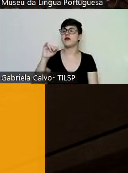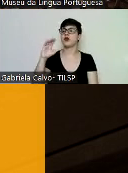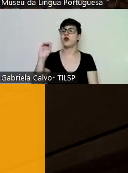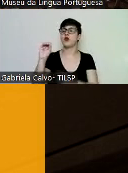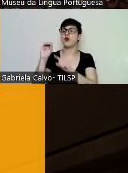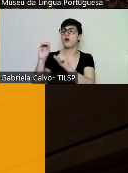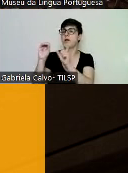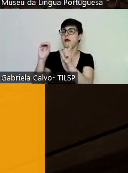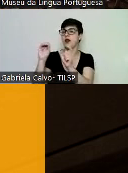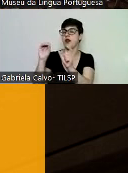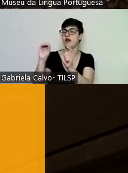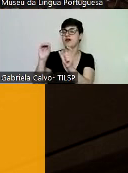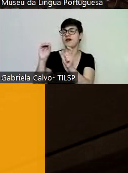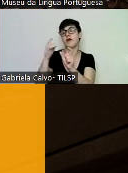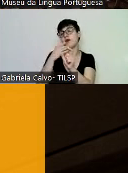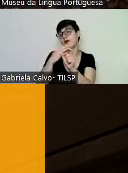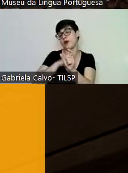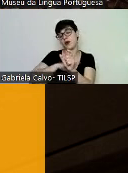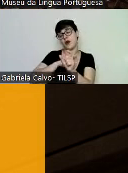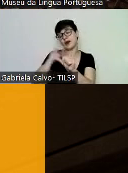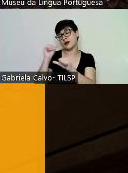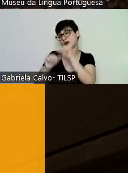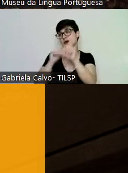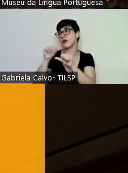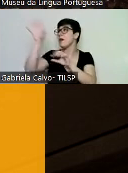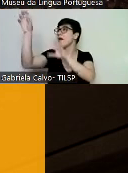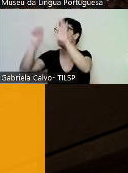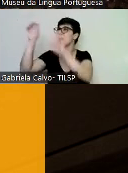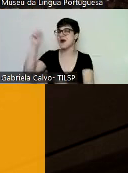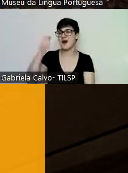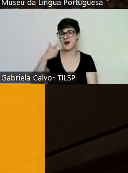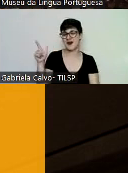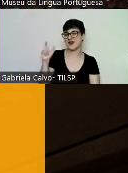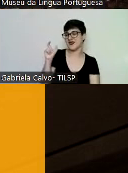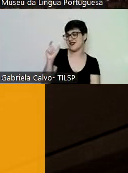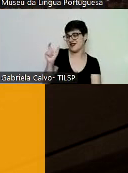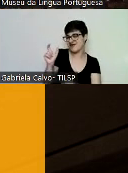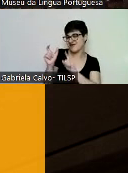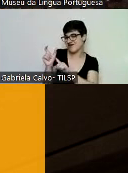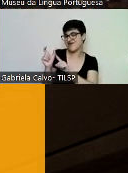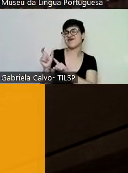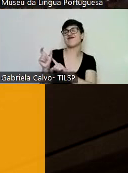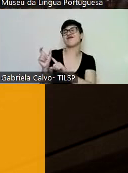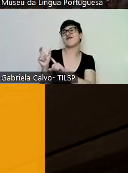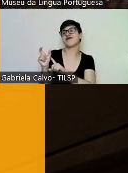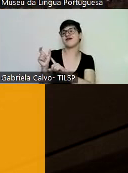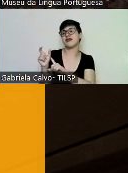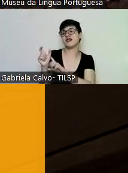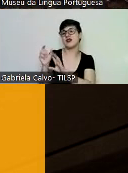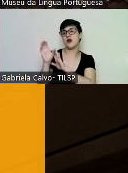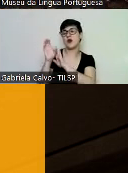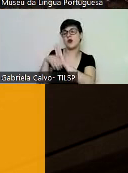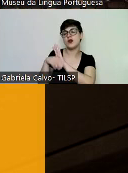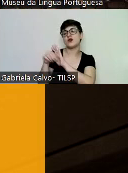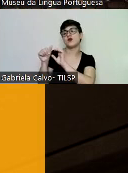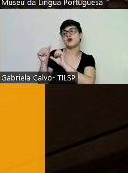portuguesa também vive já proprações e significações o Cívico muitas vezes passou por